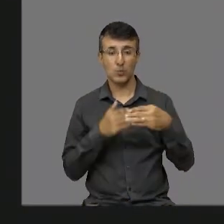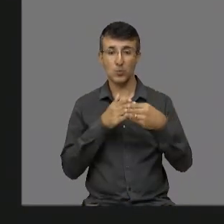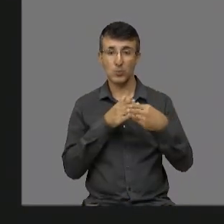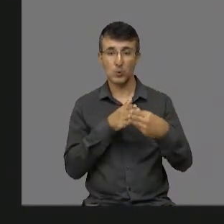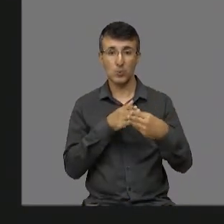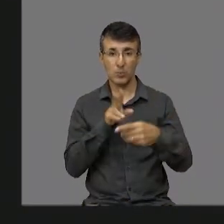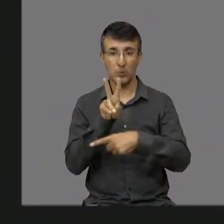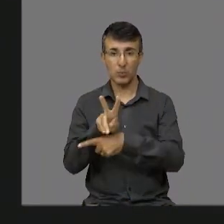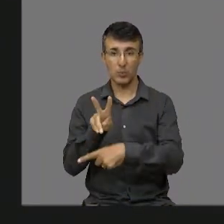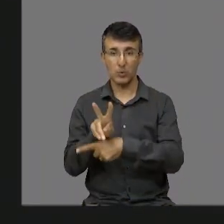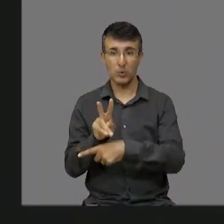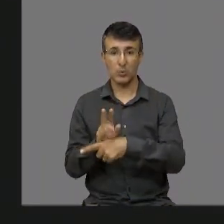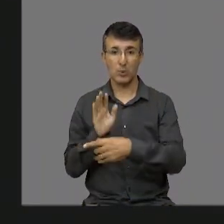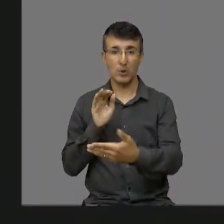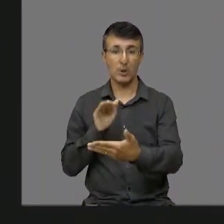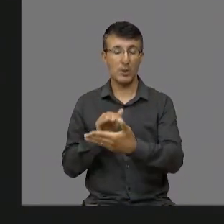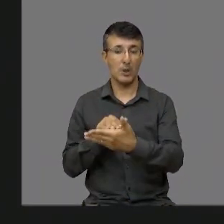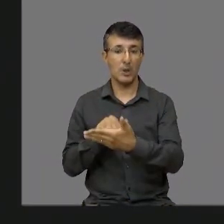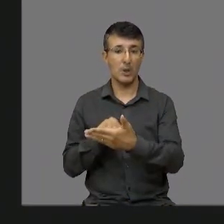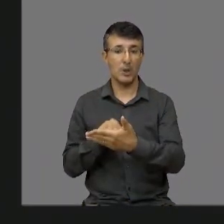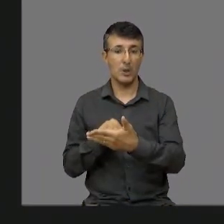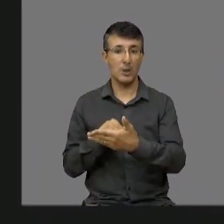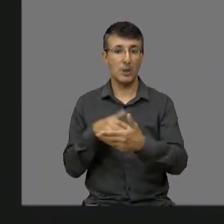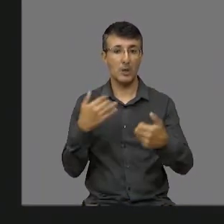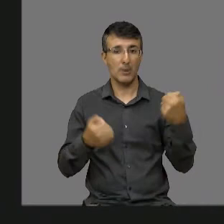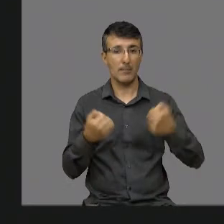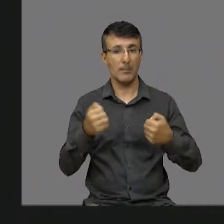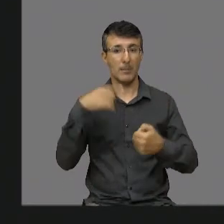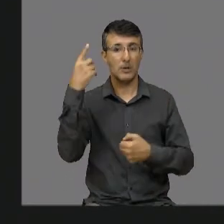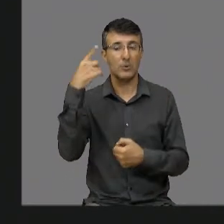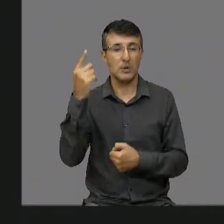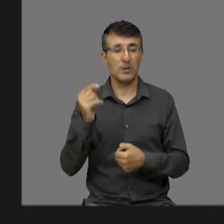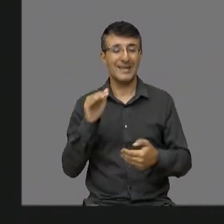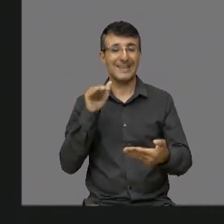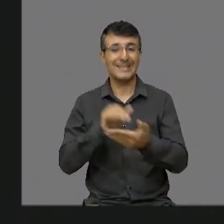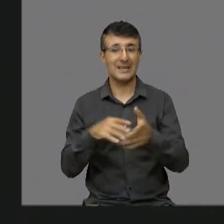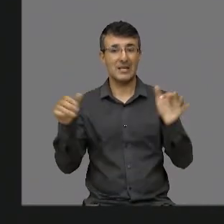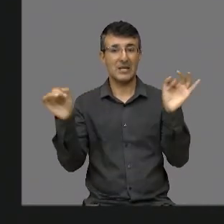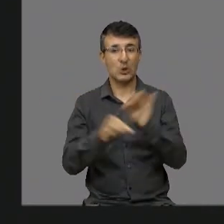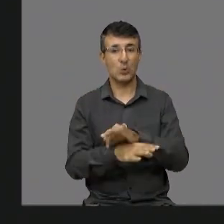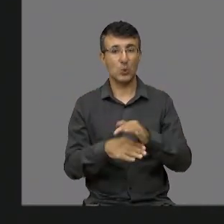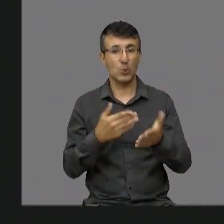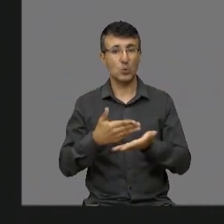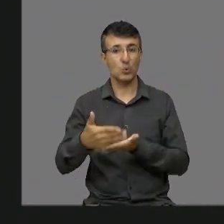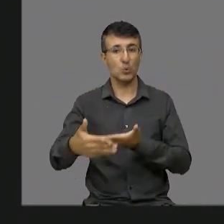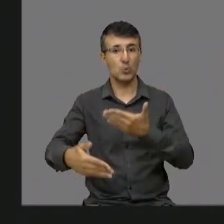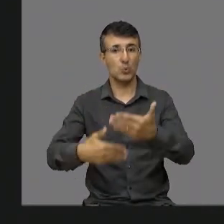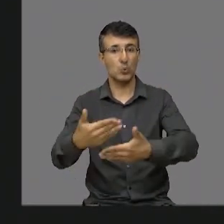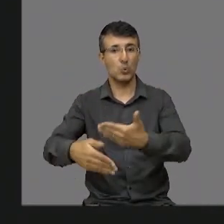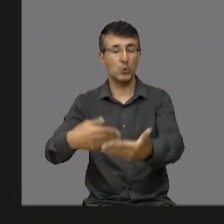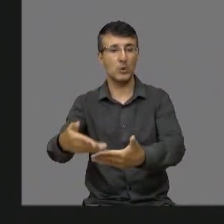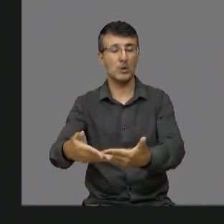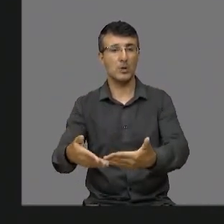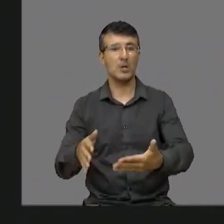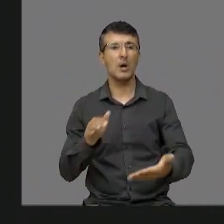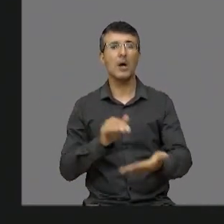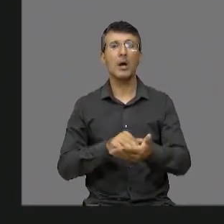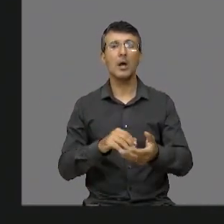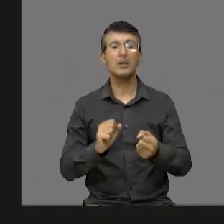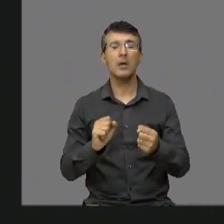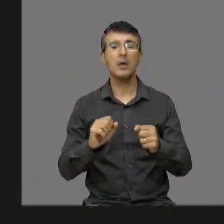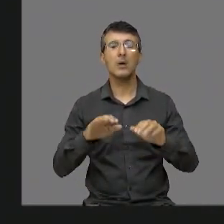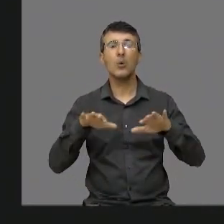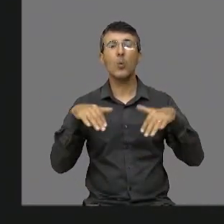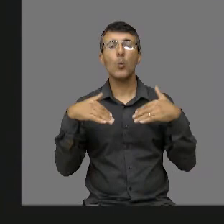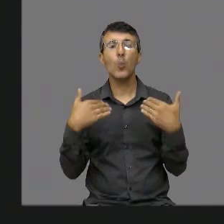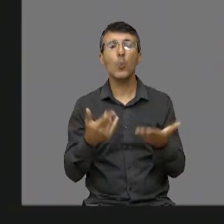a patrulha, até ela concluir o processo? Até que ponto vocês vão? Até ela chegar no